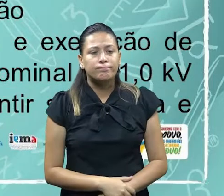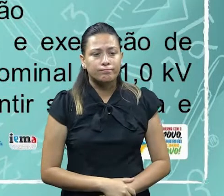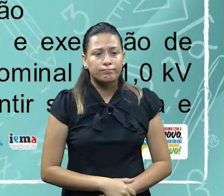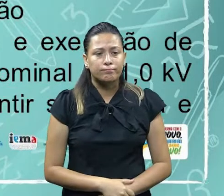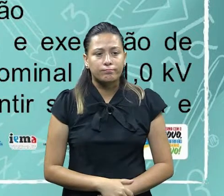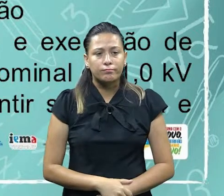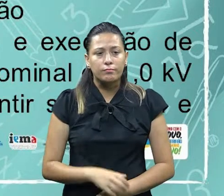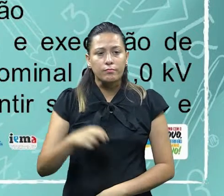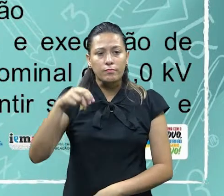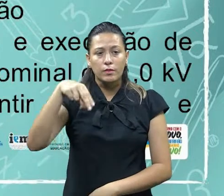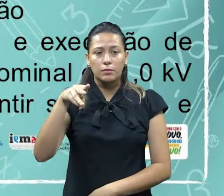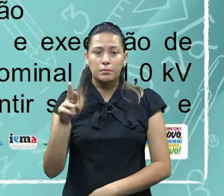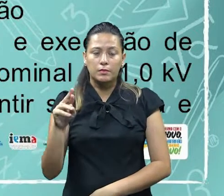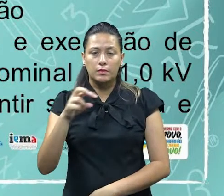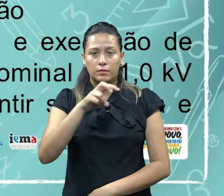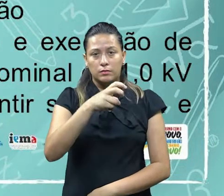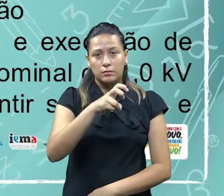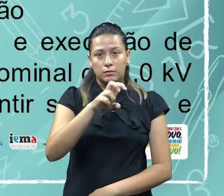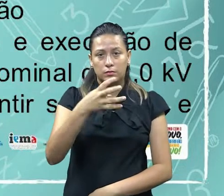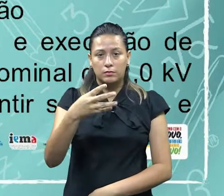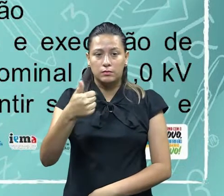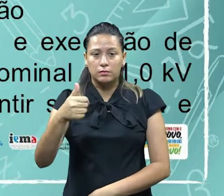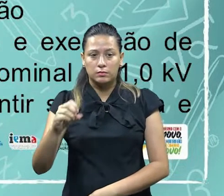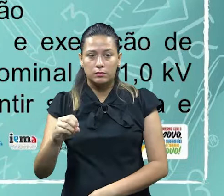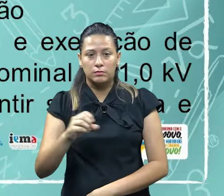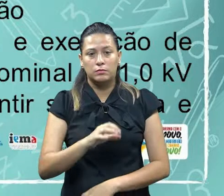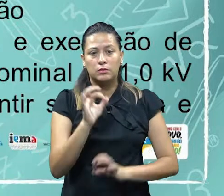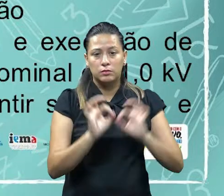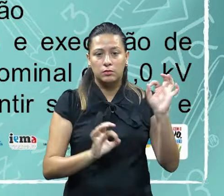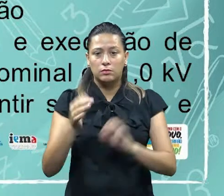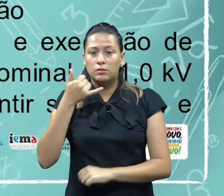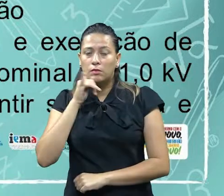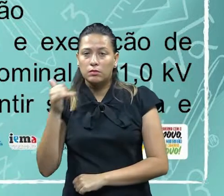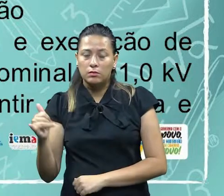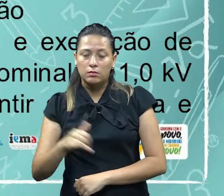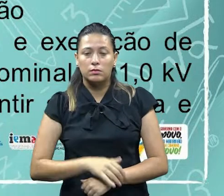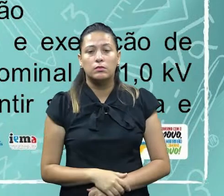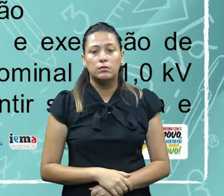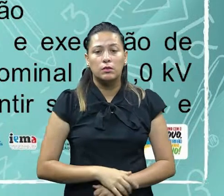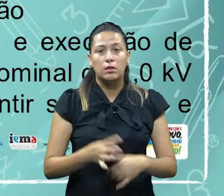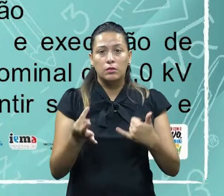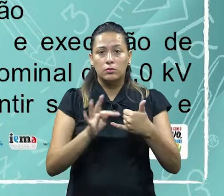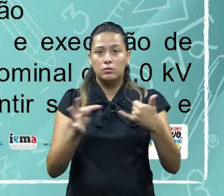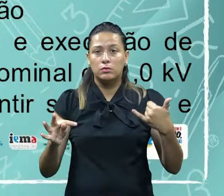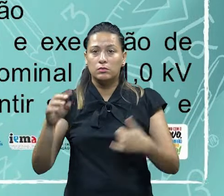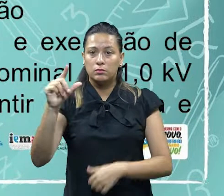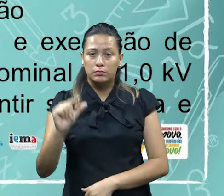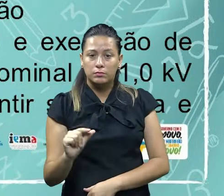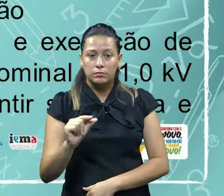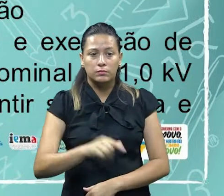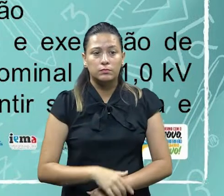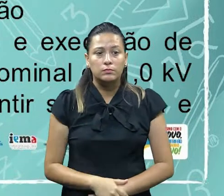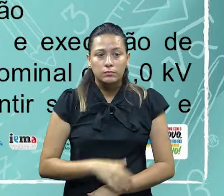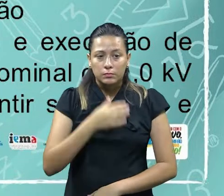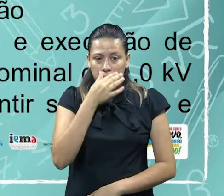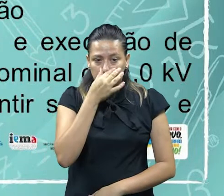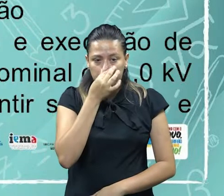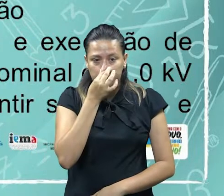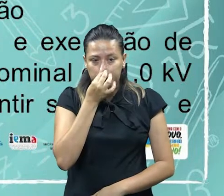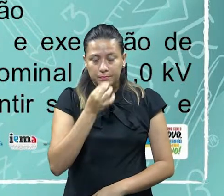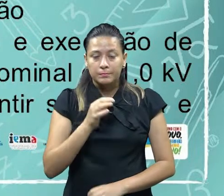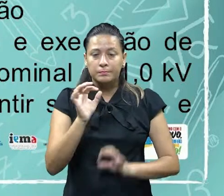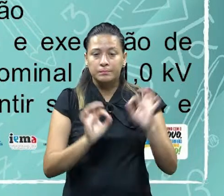A NBR 5410, Instalações Elétricas de Baixa Tensão, esta norma estabelece as condições que